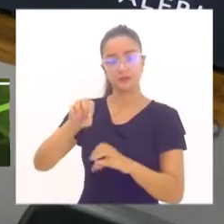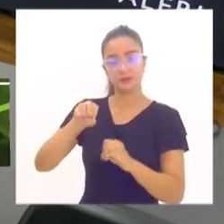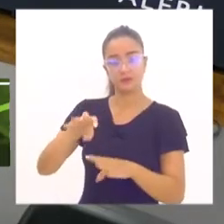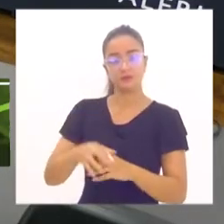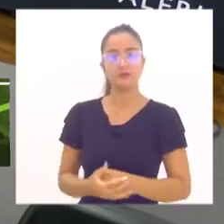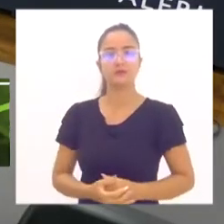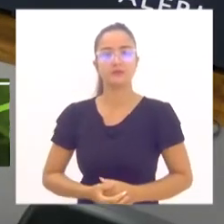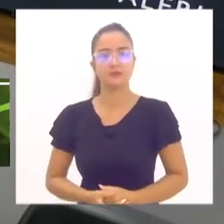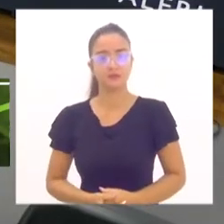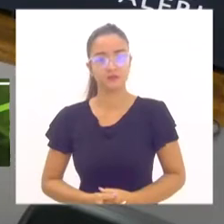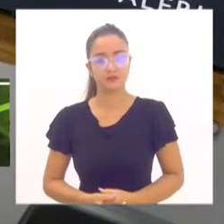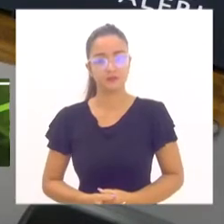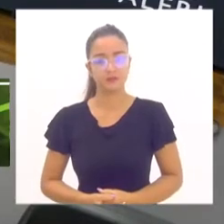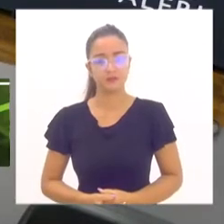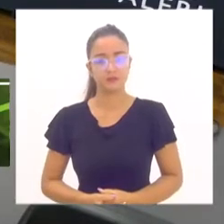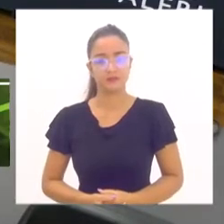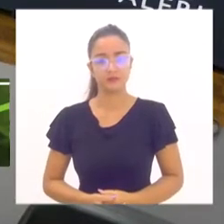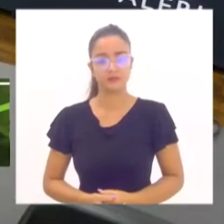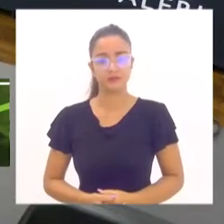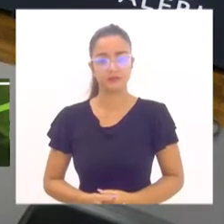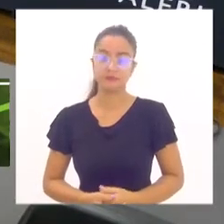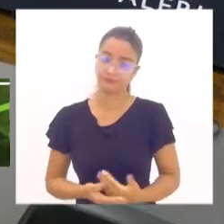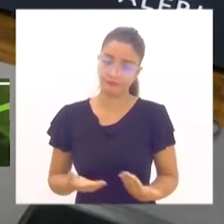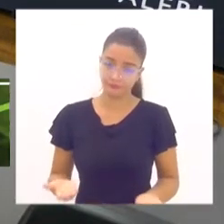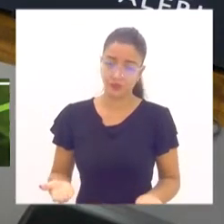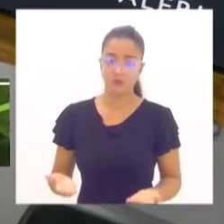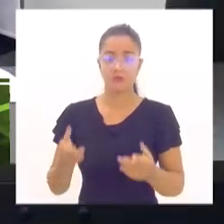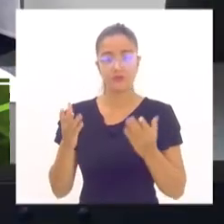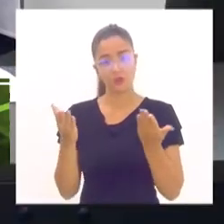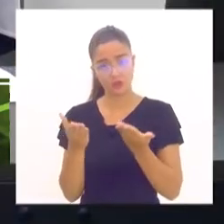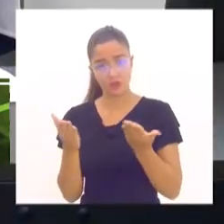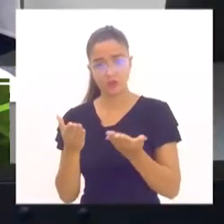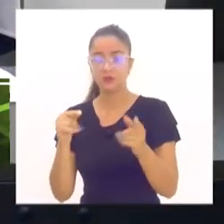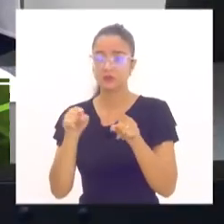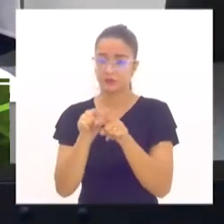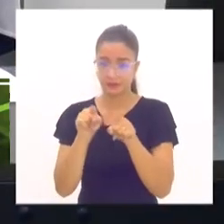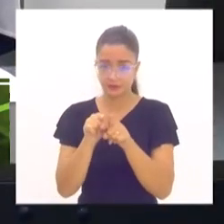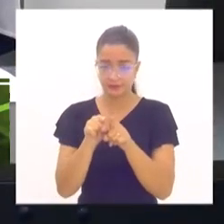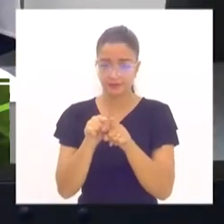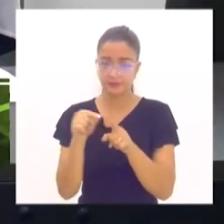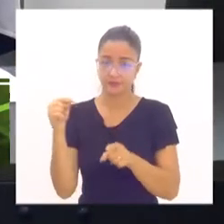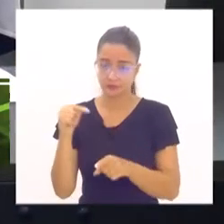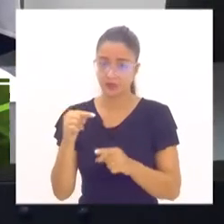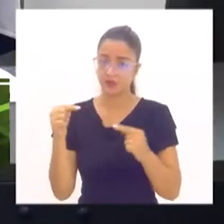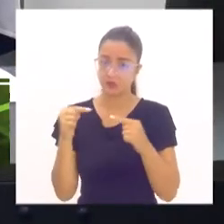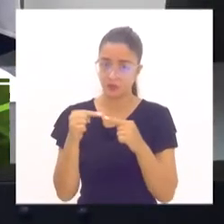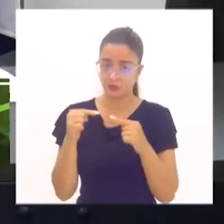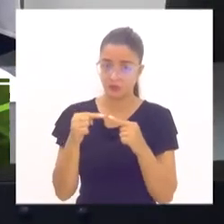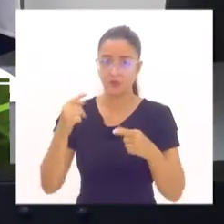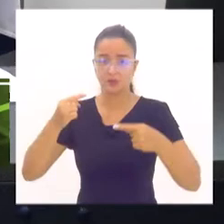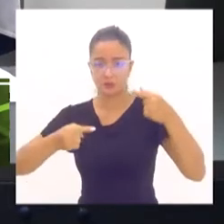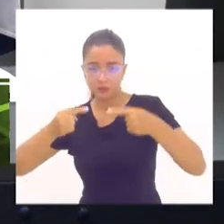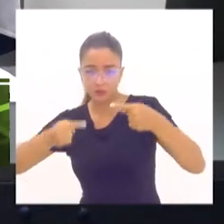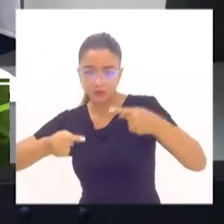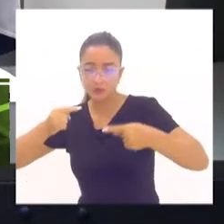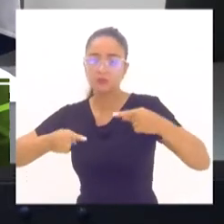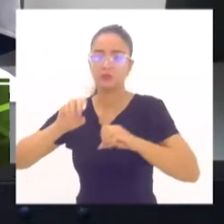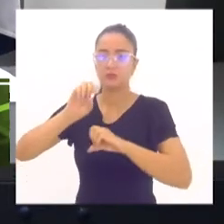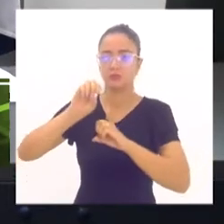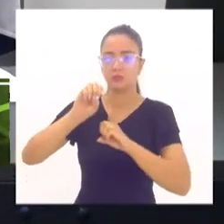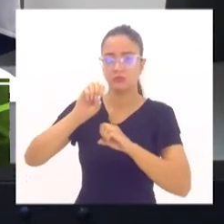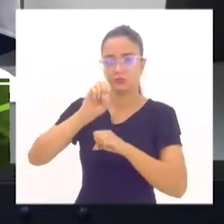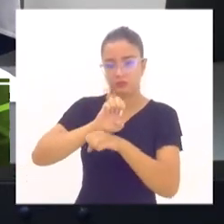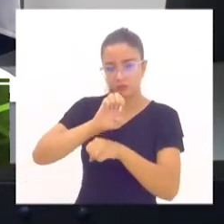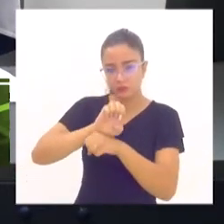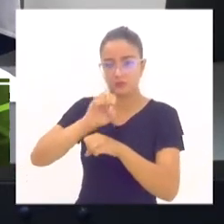como, né, um órgão que também hoje faz parte da política de Estado da Educação, cabe